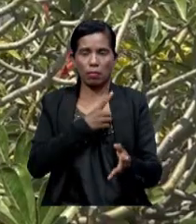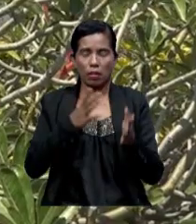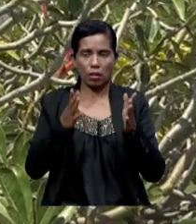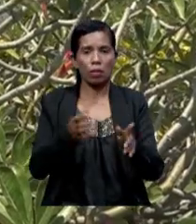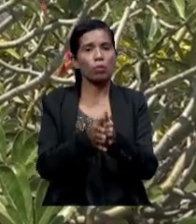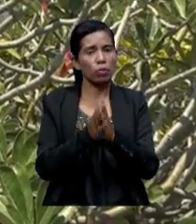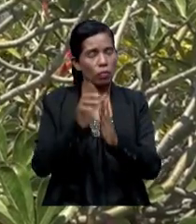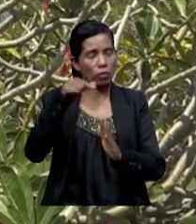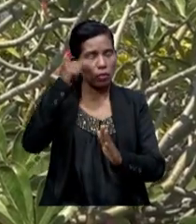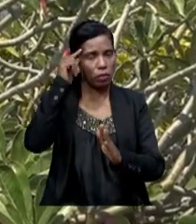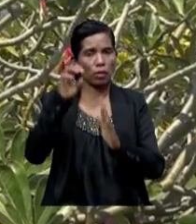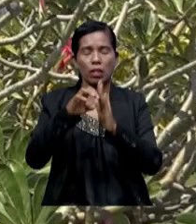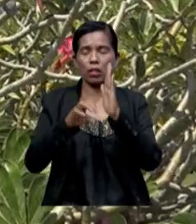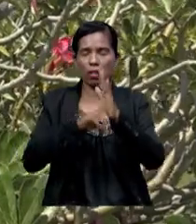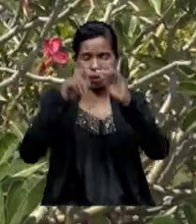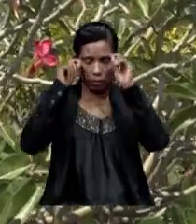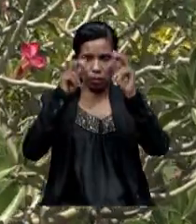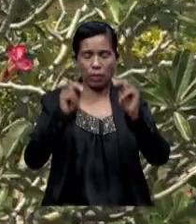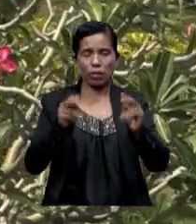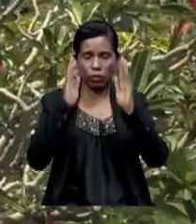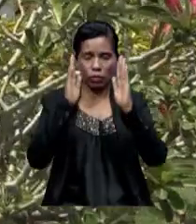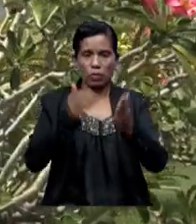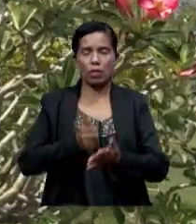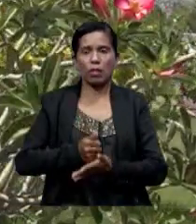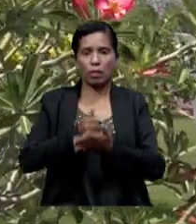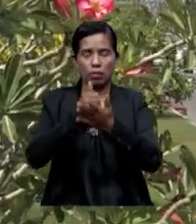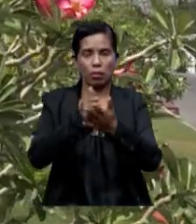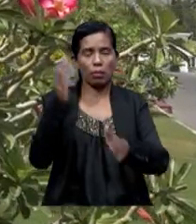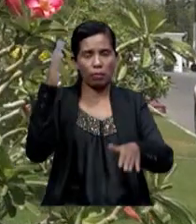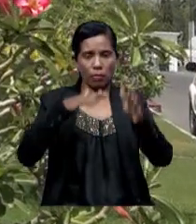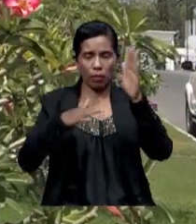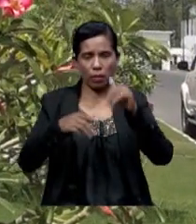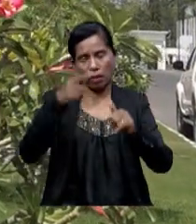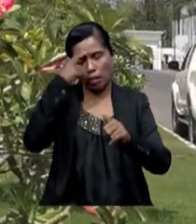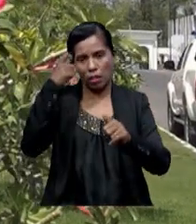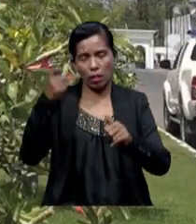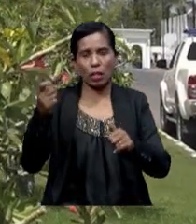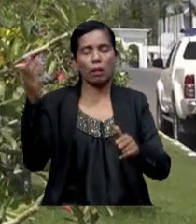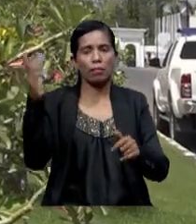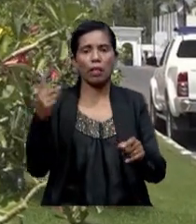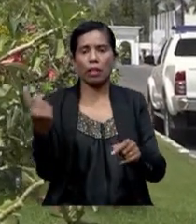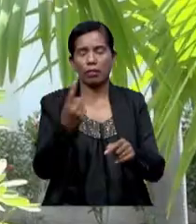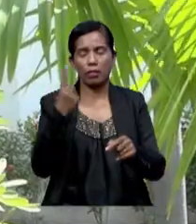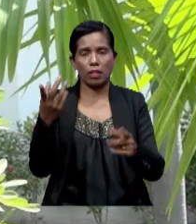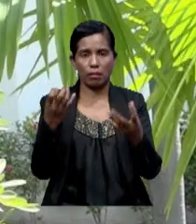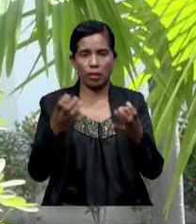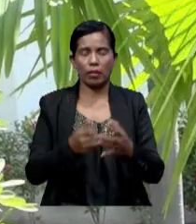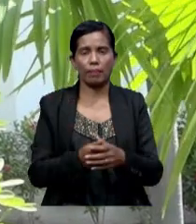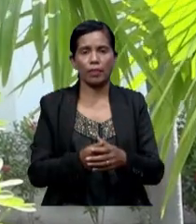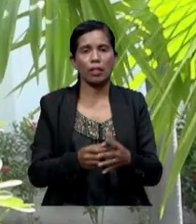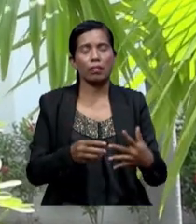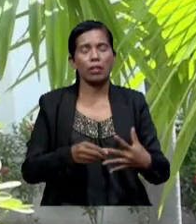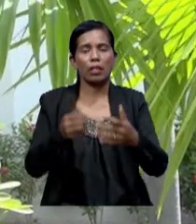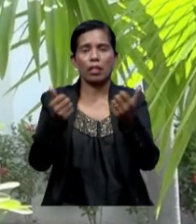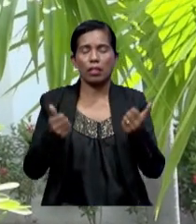no estado Timor-Leste precisa ta atenção sério ba problema ne tamba acontece bebe ikonan. Liriu agência sira